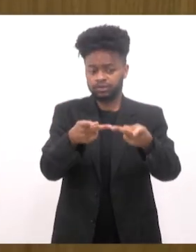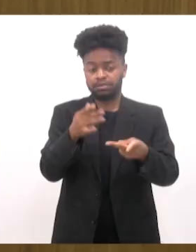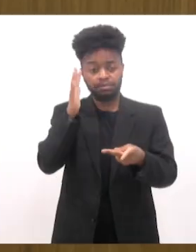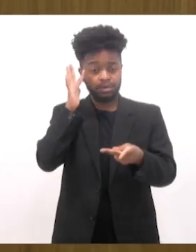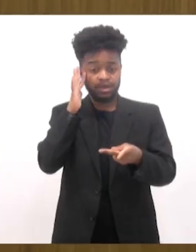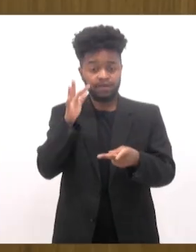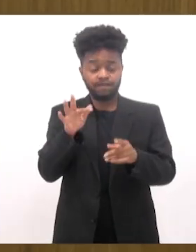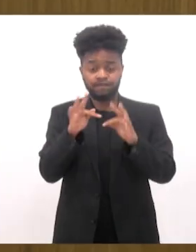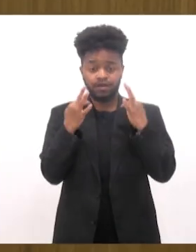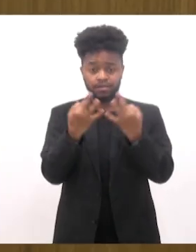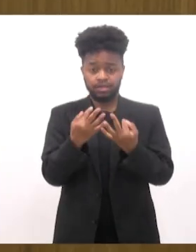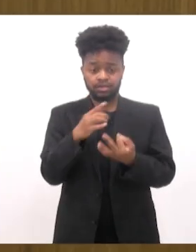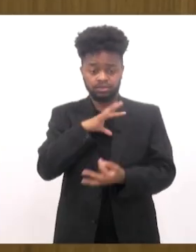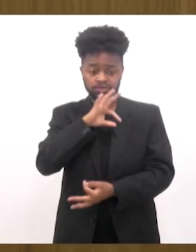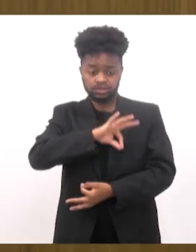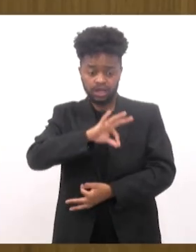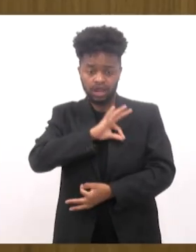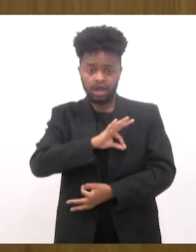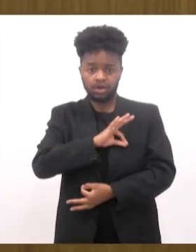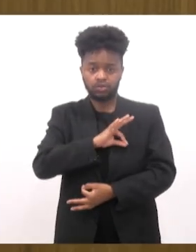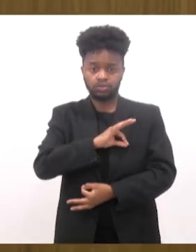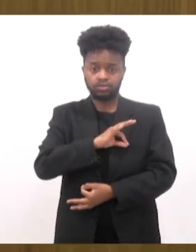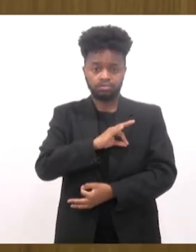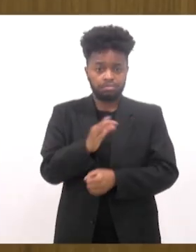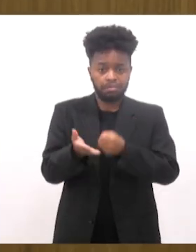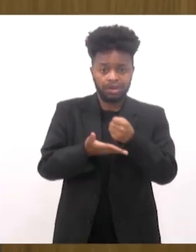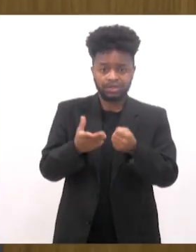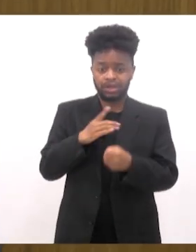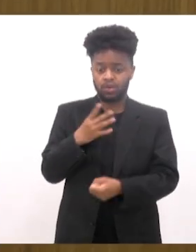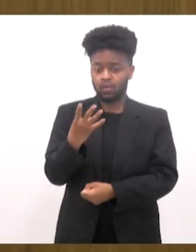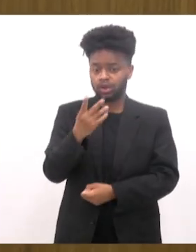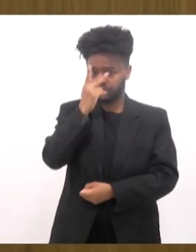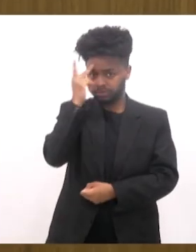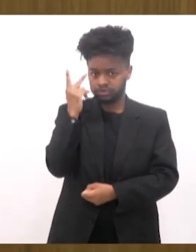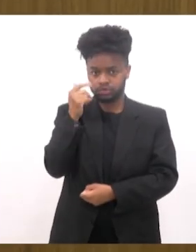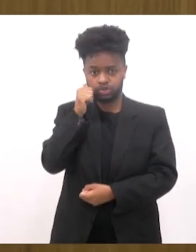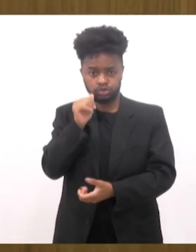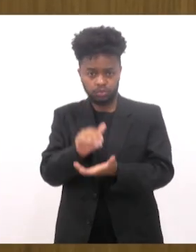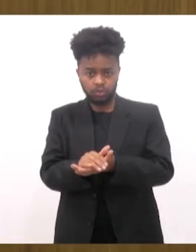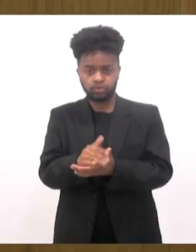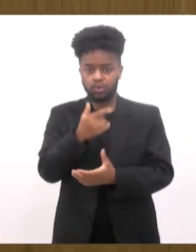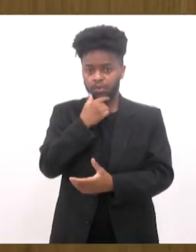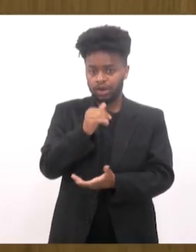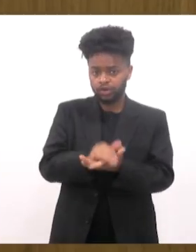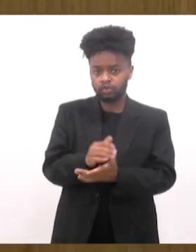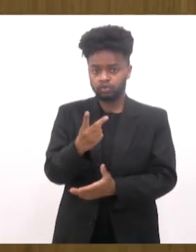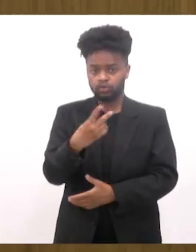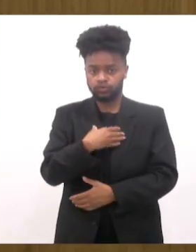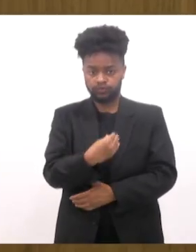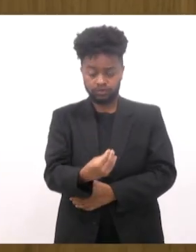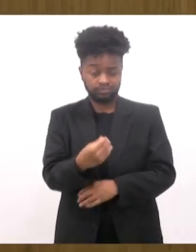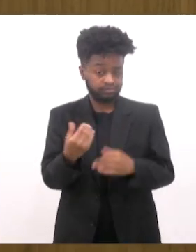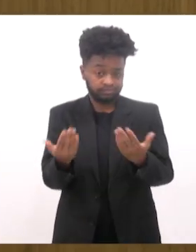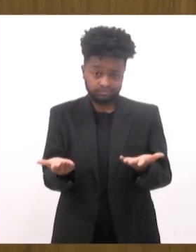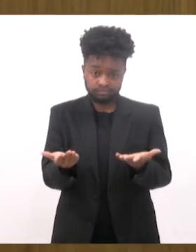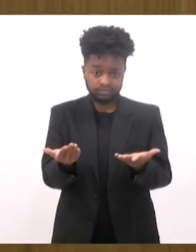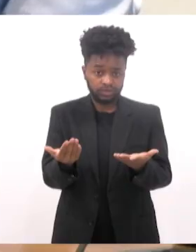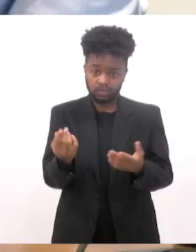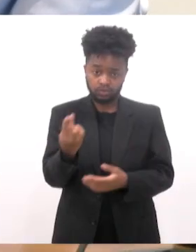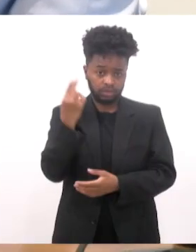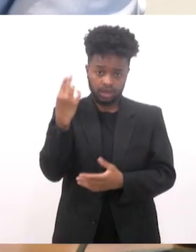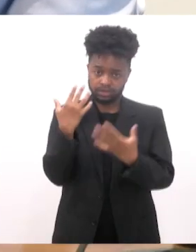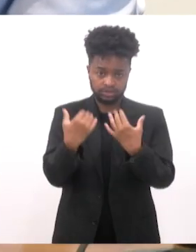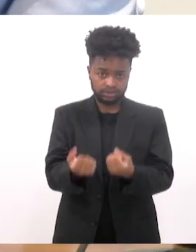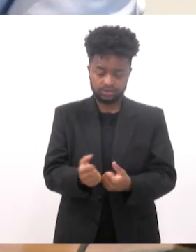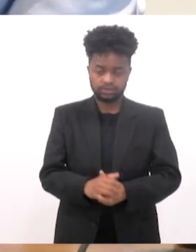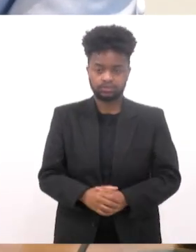ganha salário mínimo e com 4 pessoas, normalmente a esposa, o marido e 2 filhos. Então, isso é inadmissível.